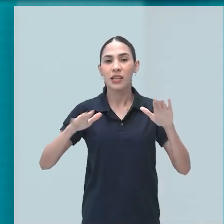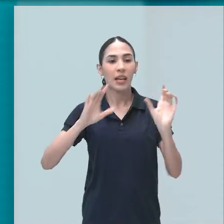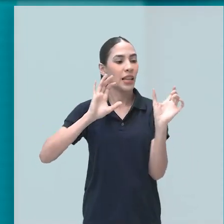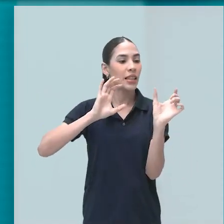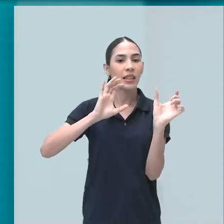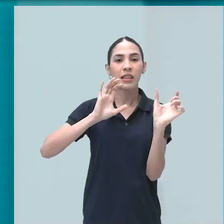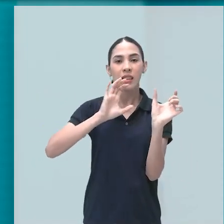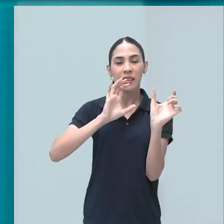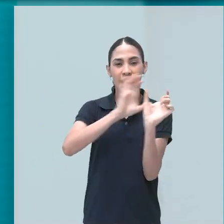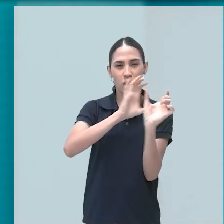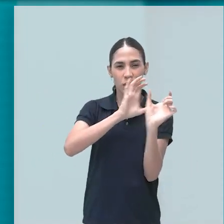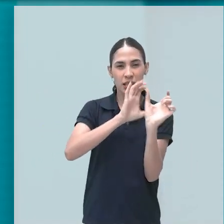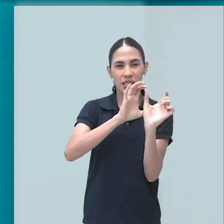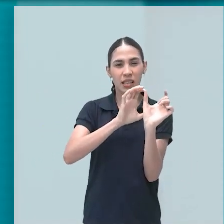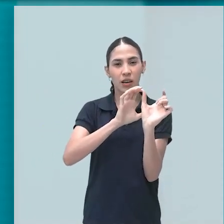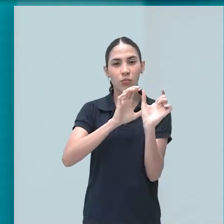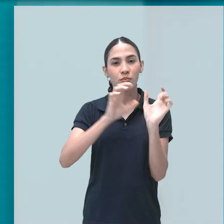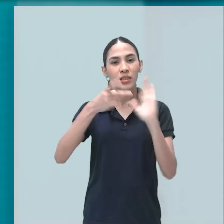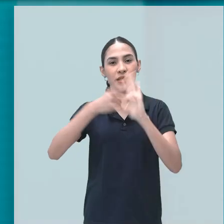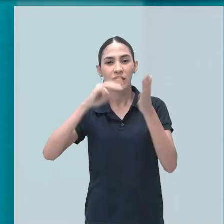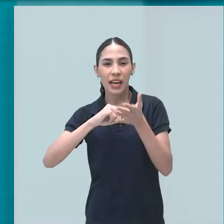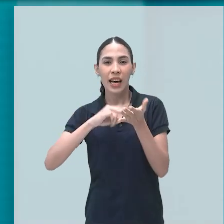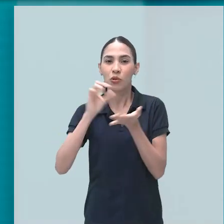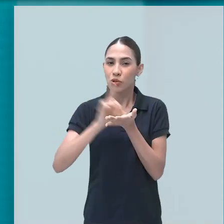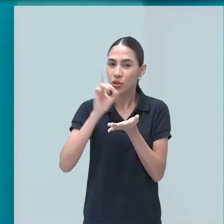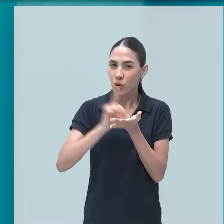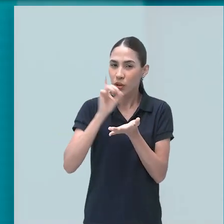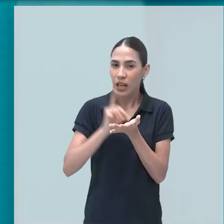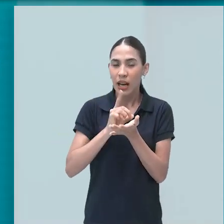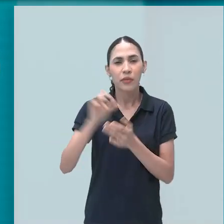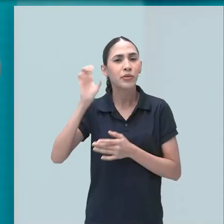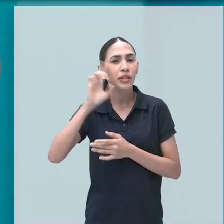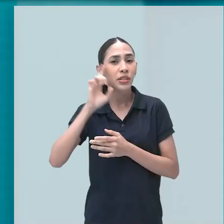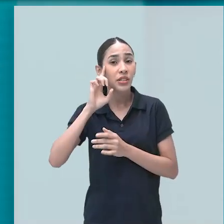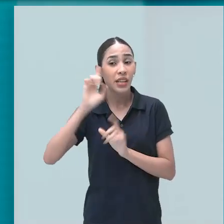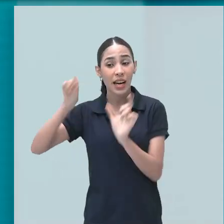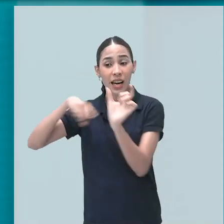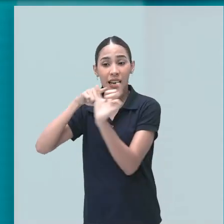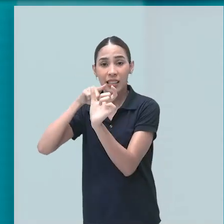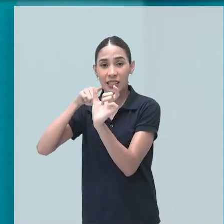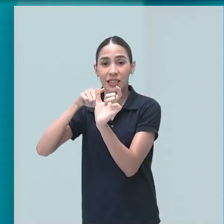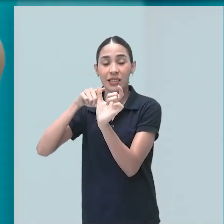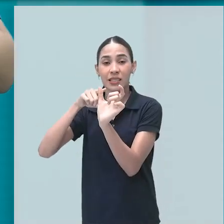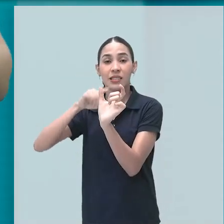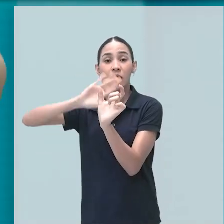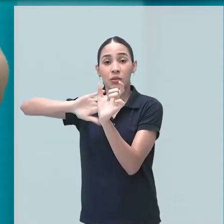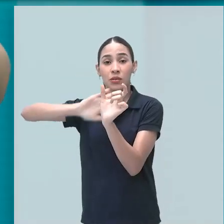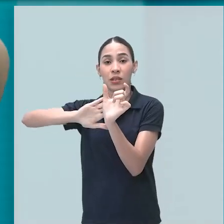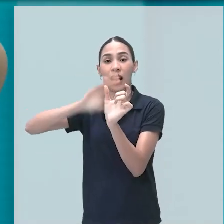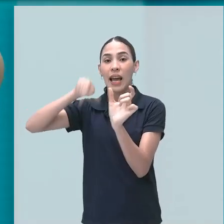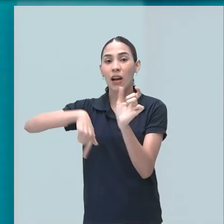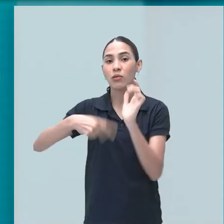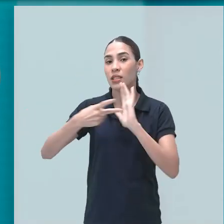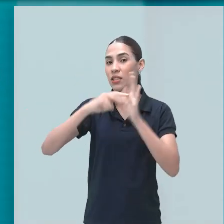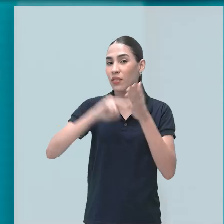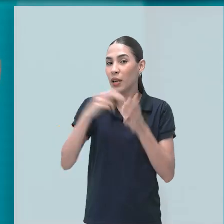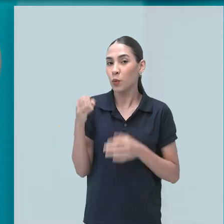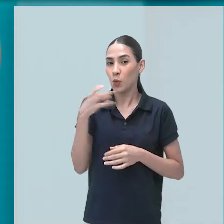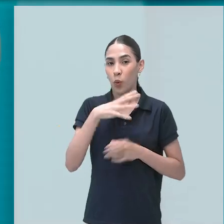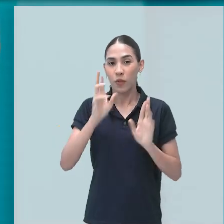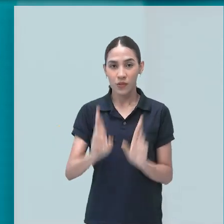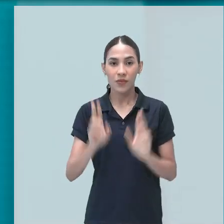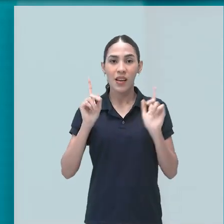do dicionário, do dia a dia, enquanto que a conotação é o sentido inovador,